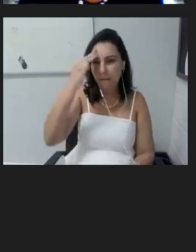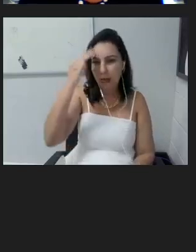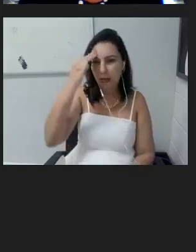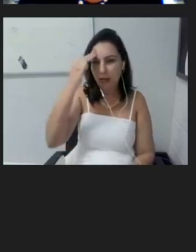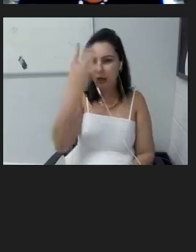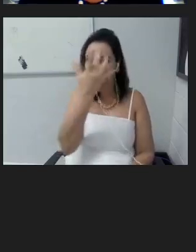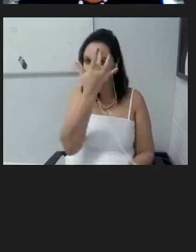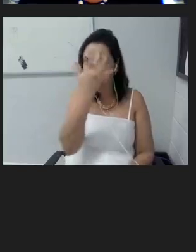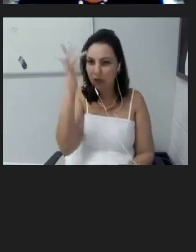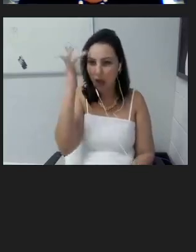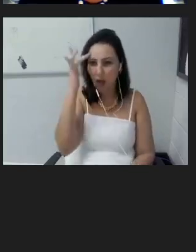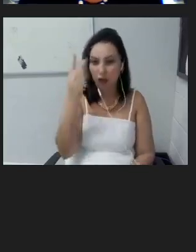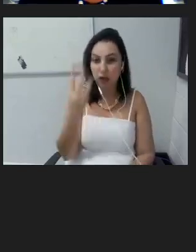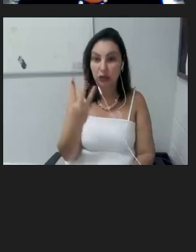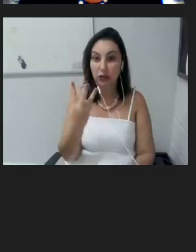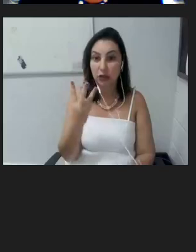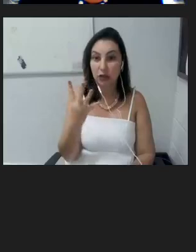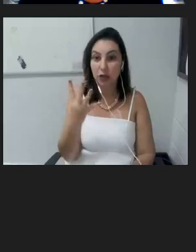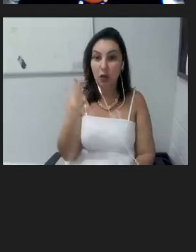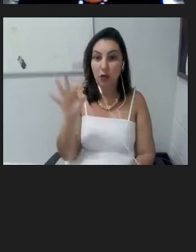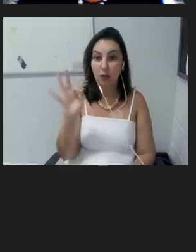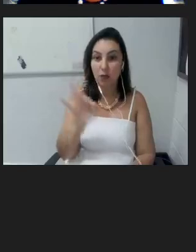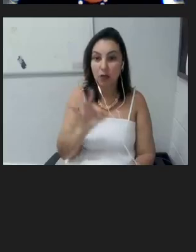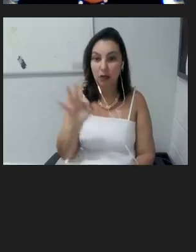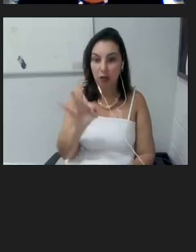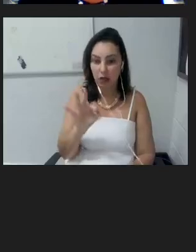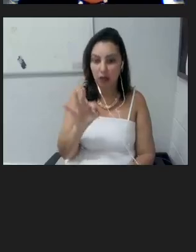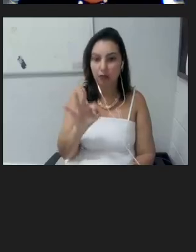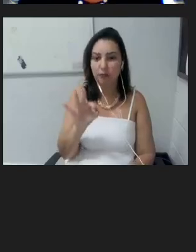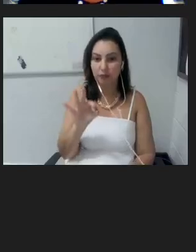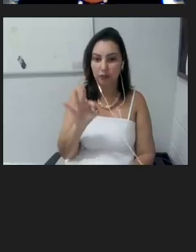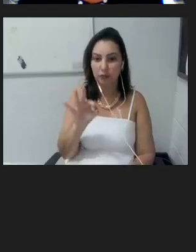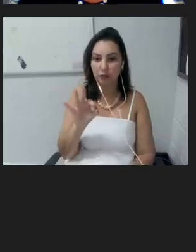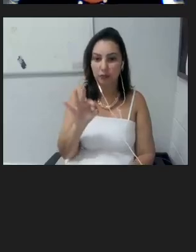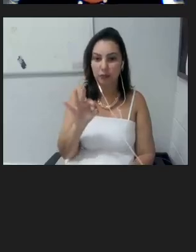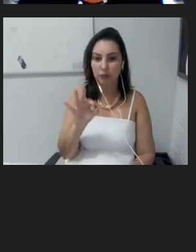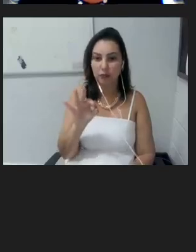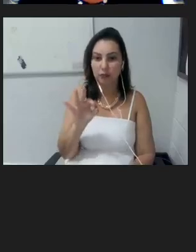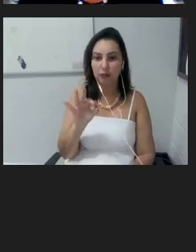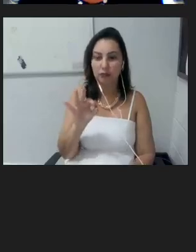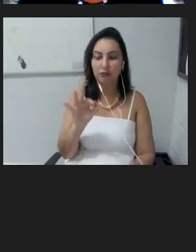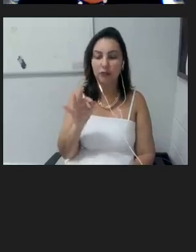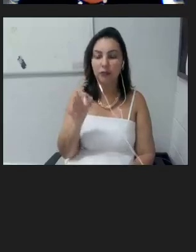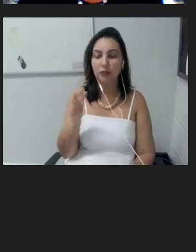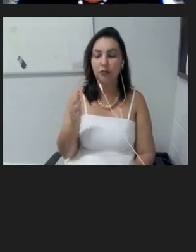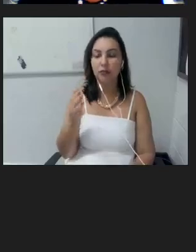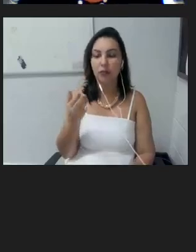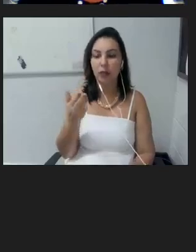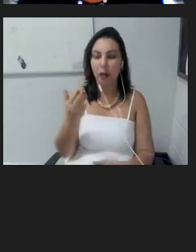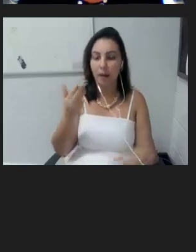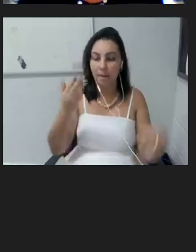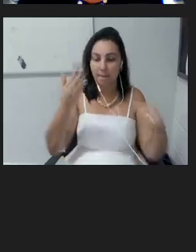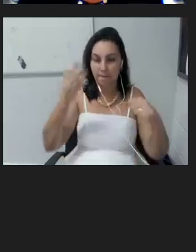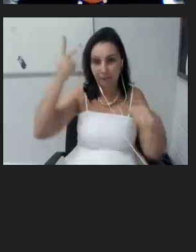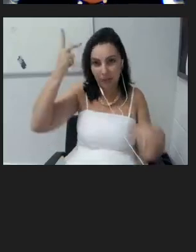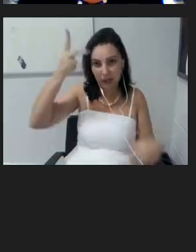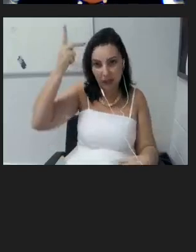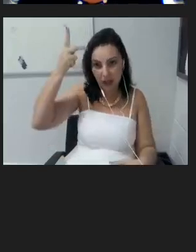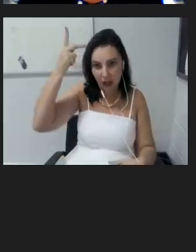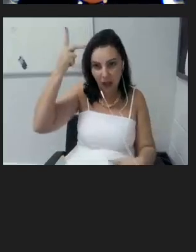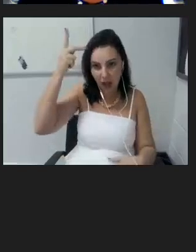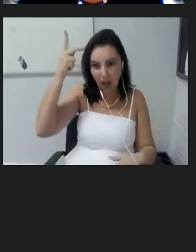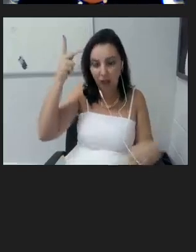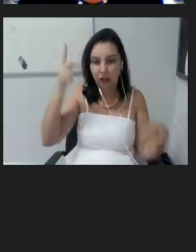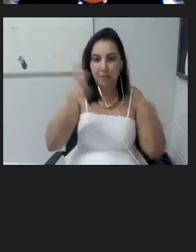de 34%. O número de consultas com psiquiatras teve um aumento